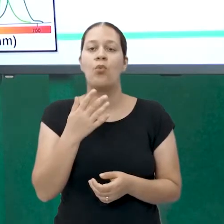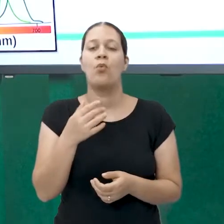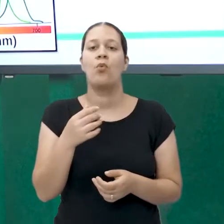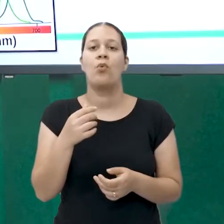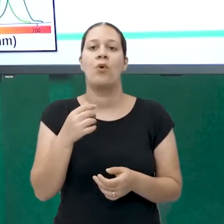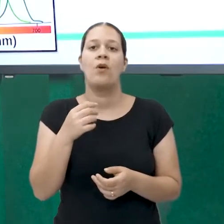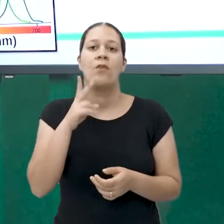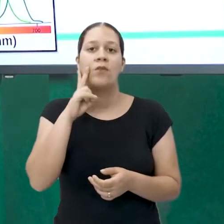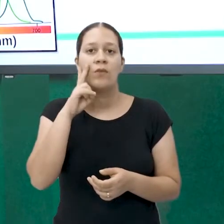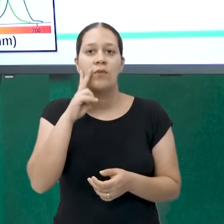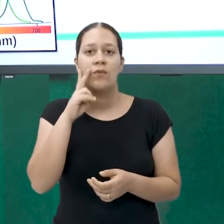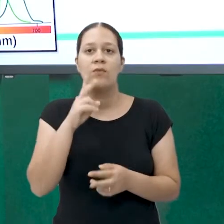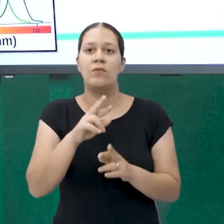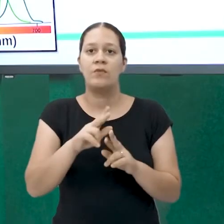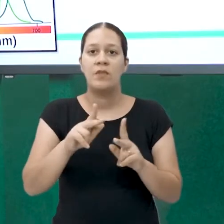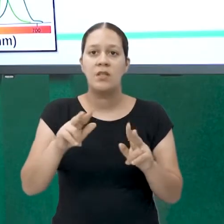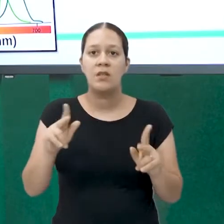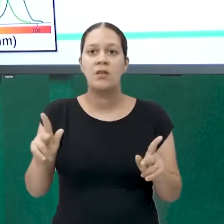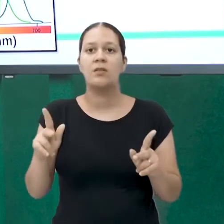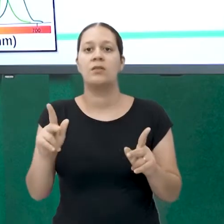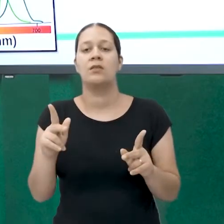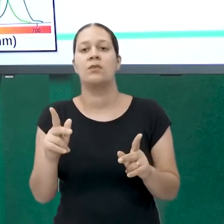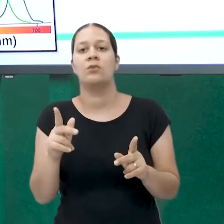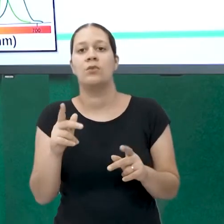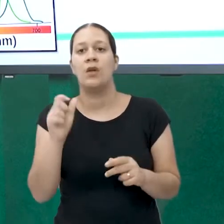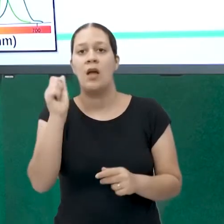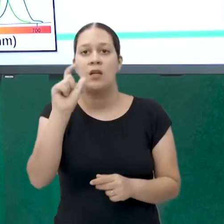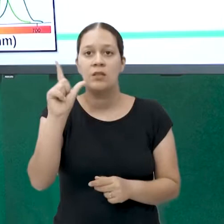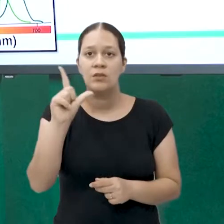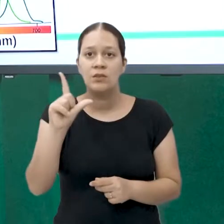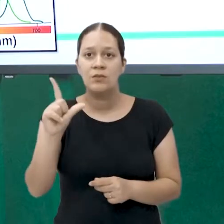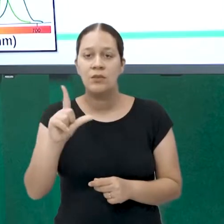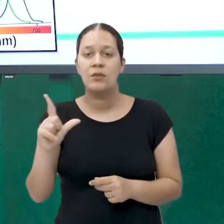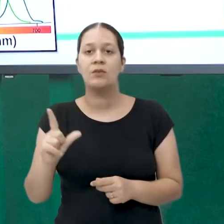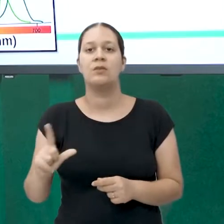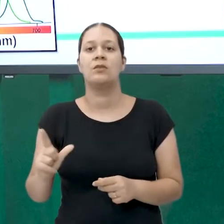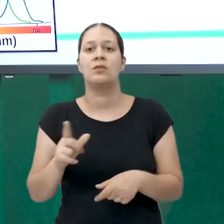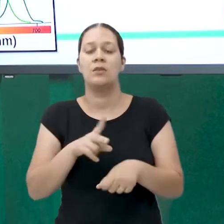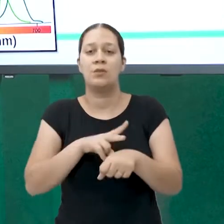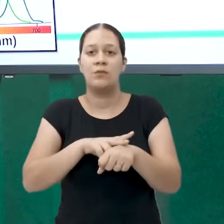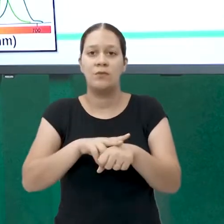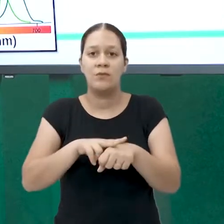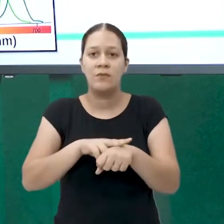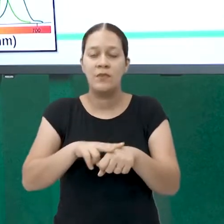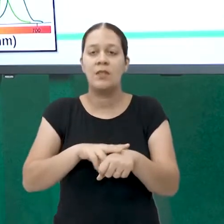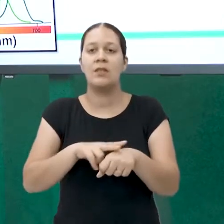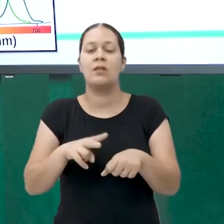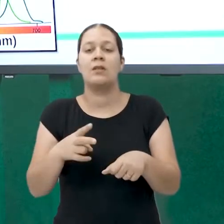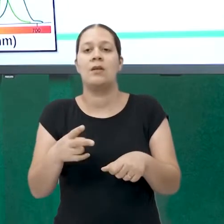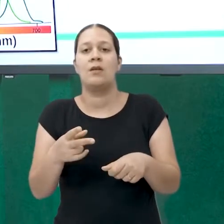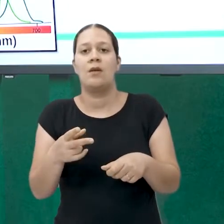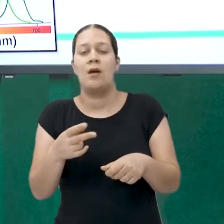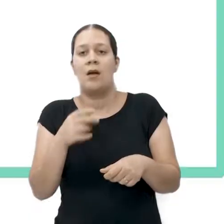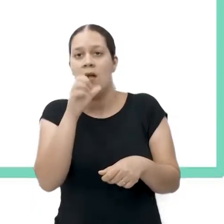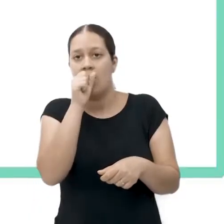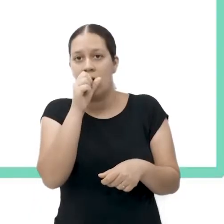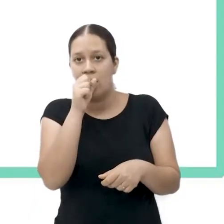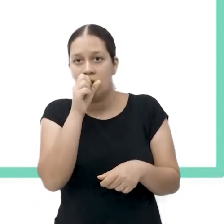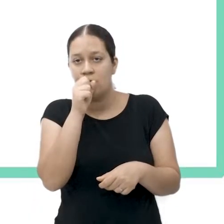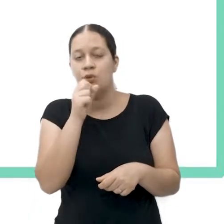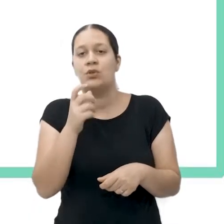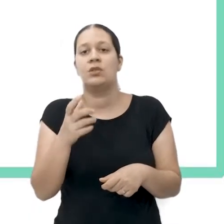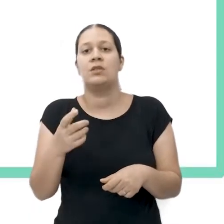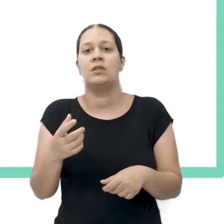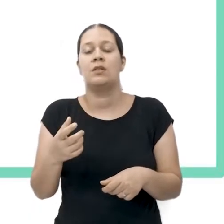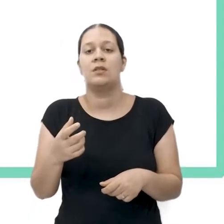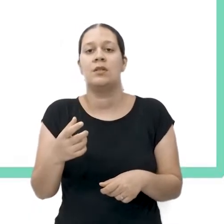e violeta, tá? E no meio do caminho você vai ter as várias faixas de azul, faixa de verde, faixa de amarelo,